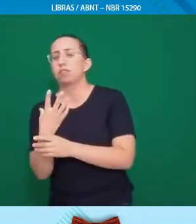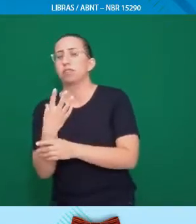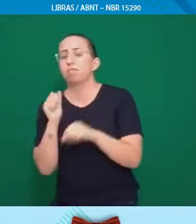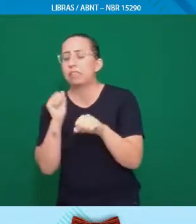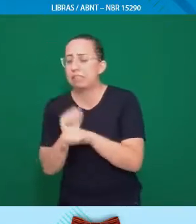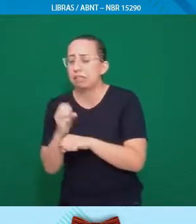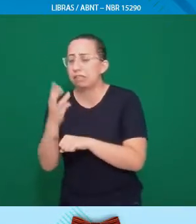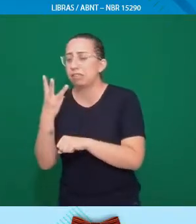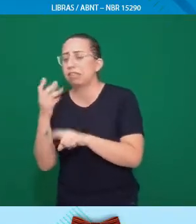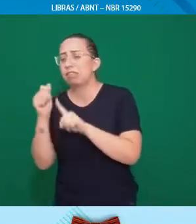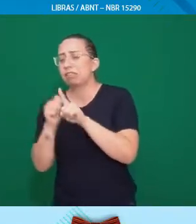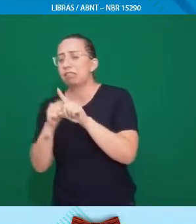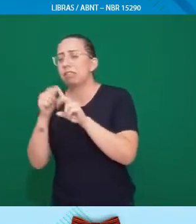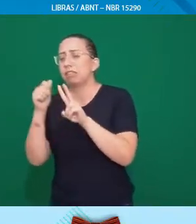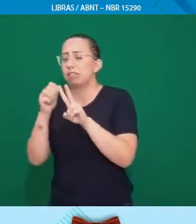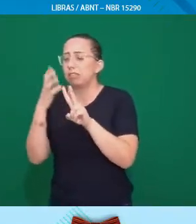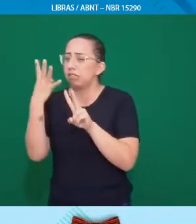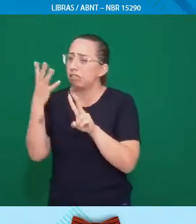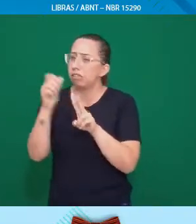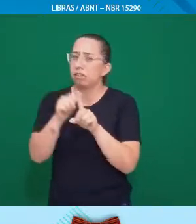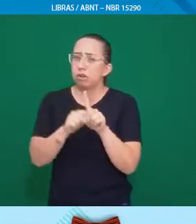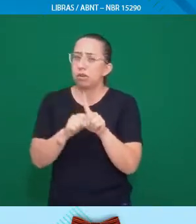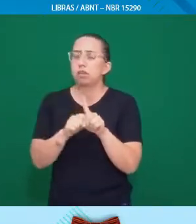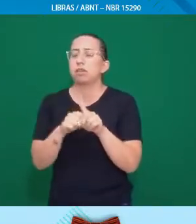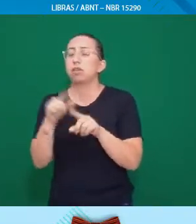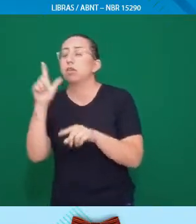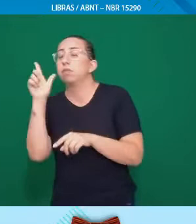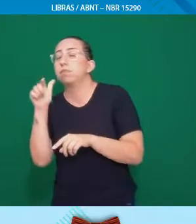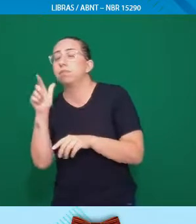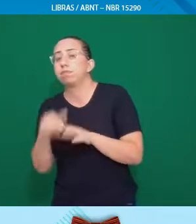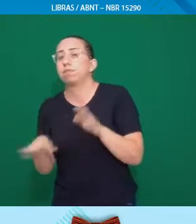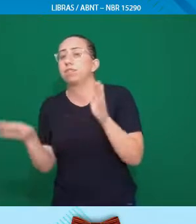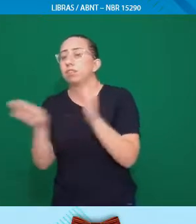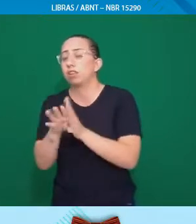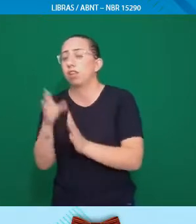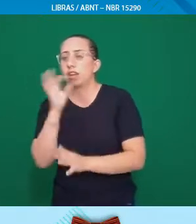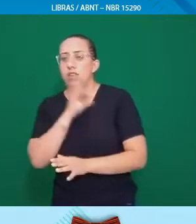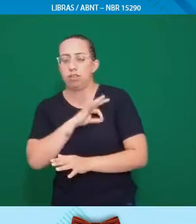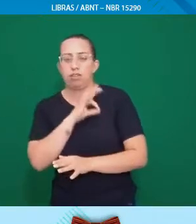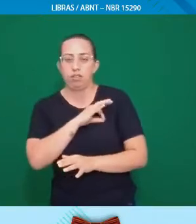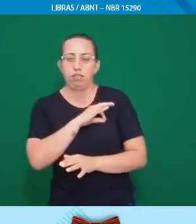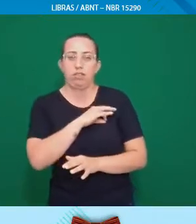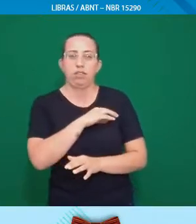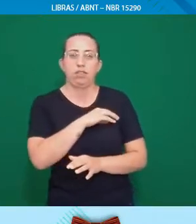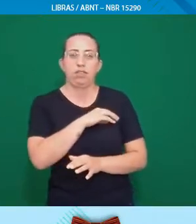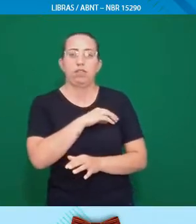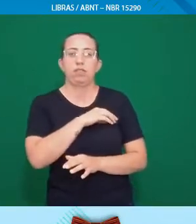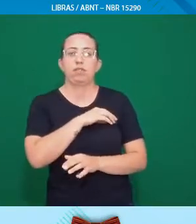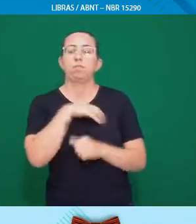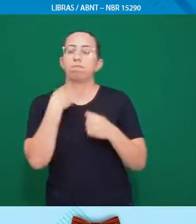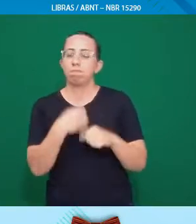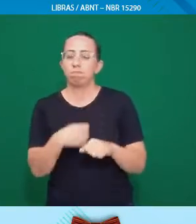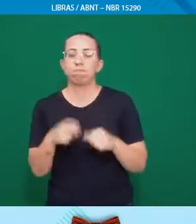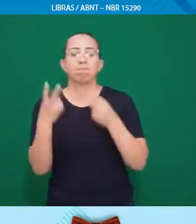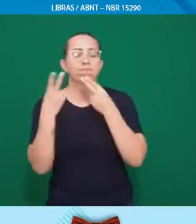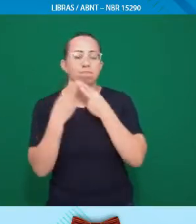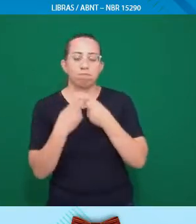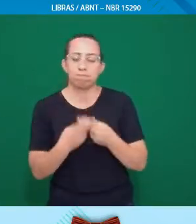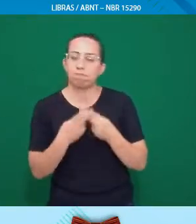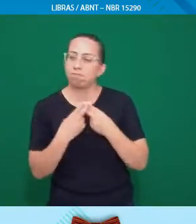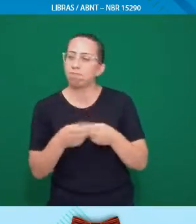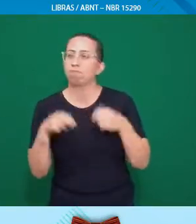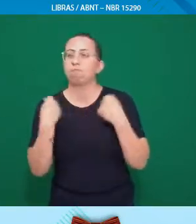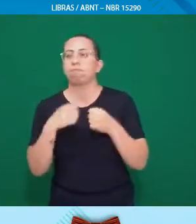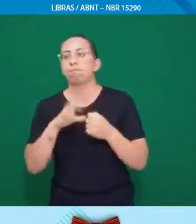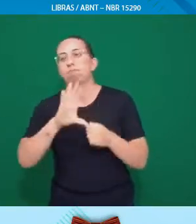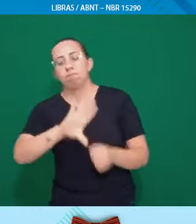meses o quatro meses para depois chegar a oportunidade de colorir a maneira que